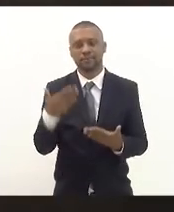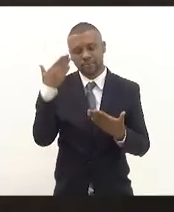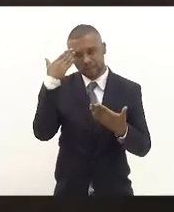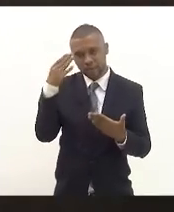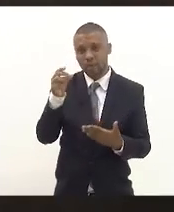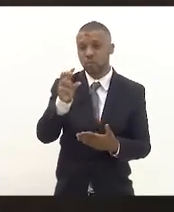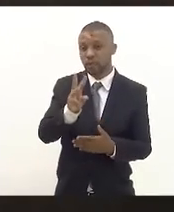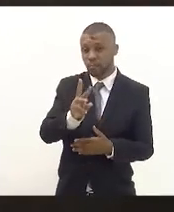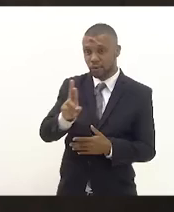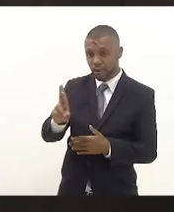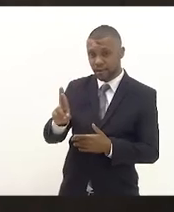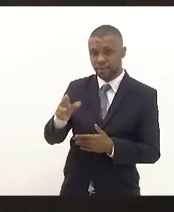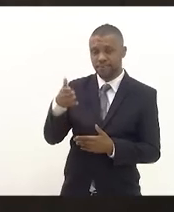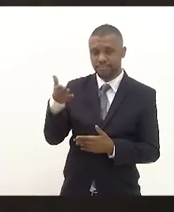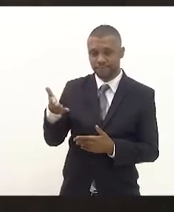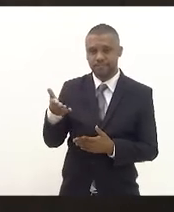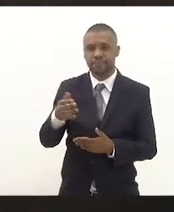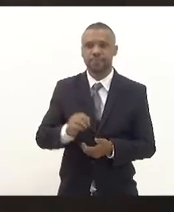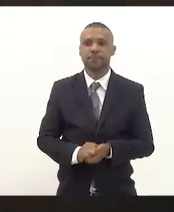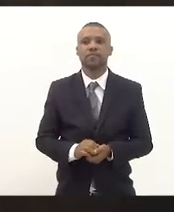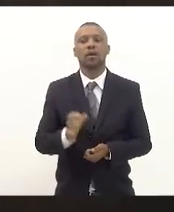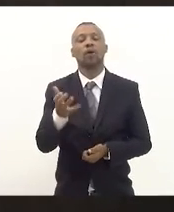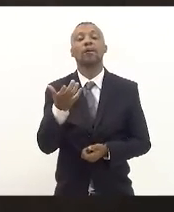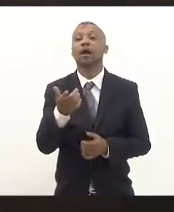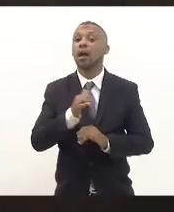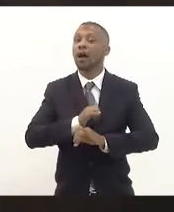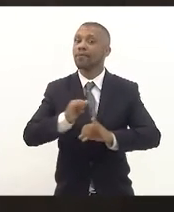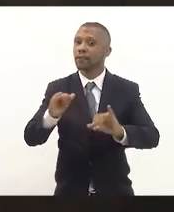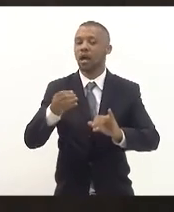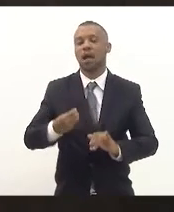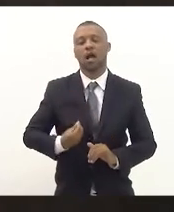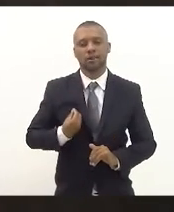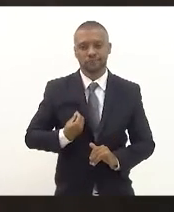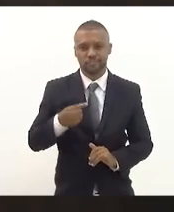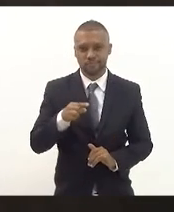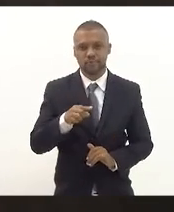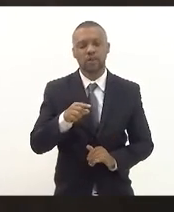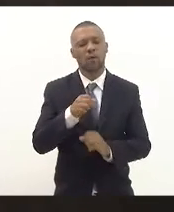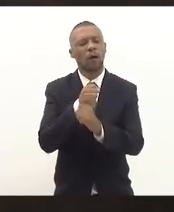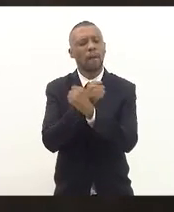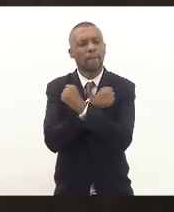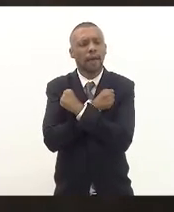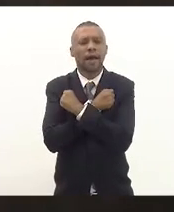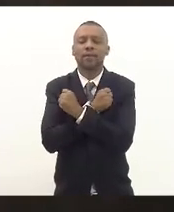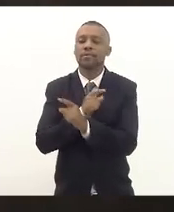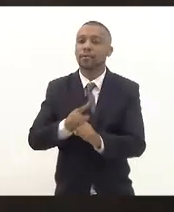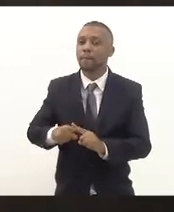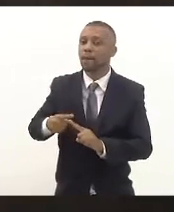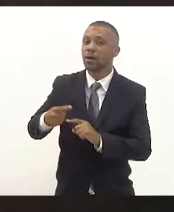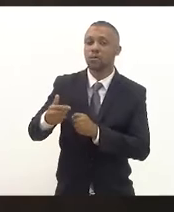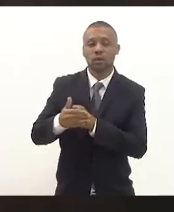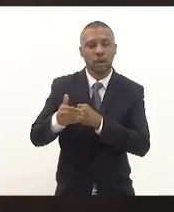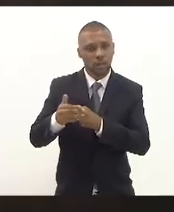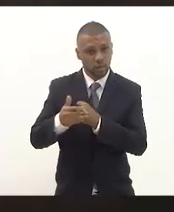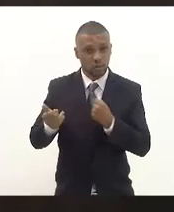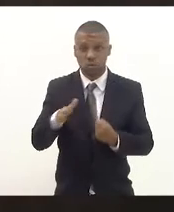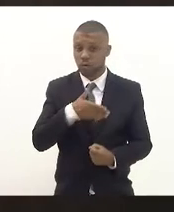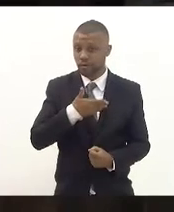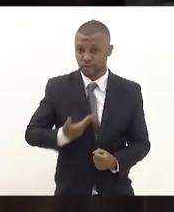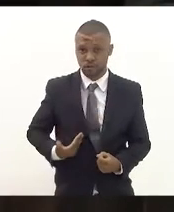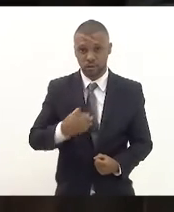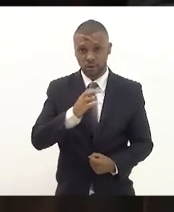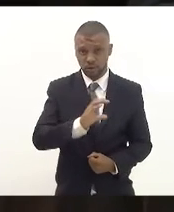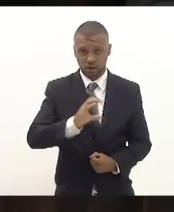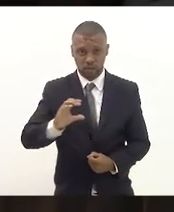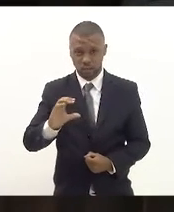Washington Reis eu quero deixar aqui registrado de Celso o abraço o carinho do governador Cláudio